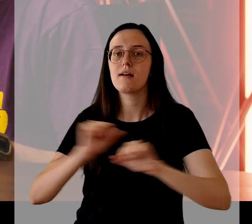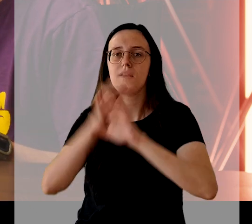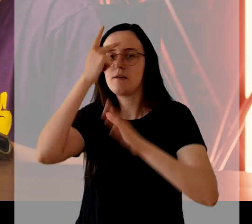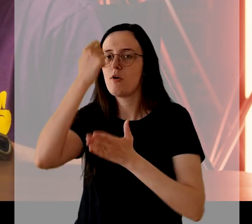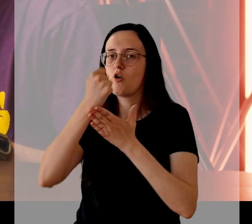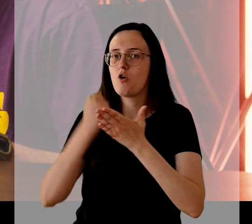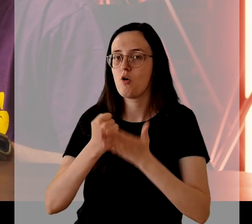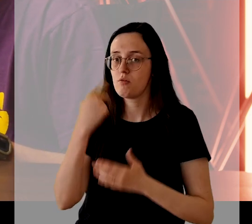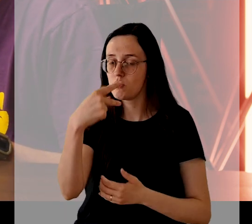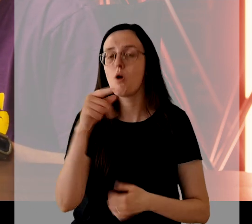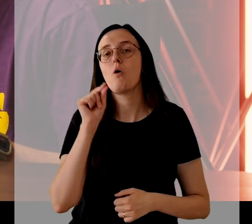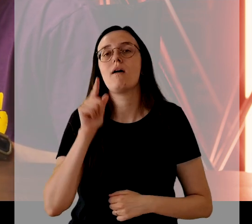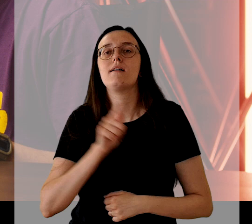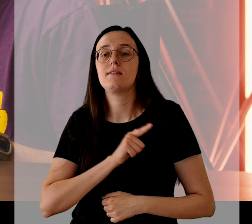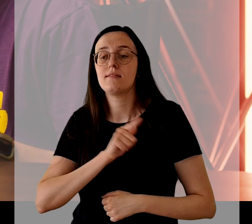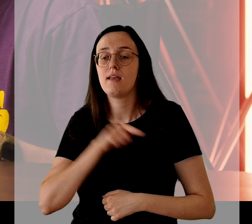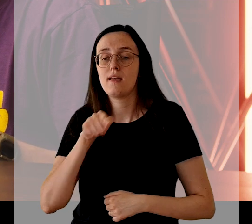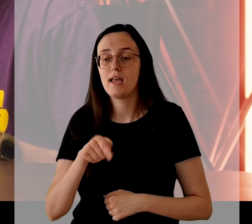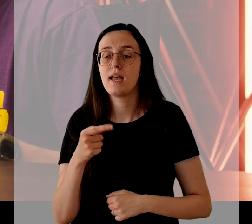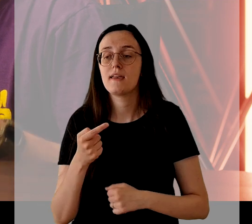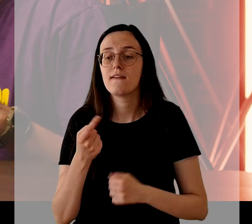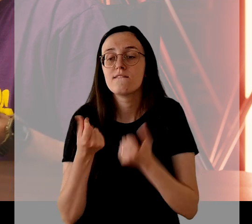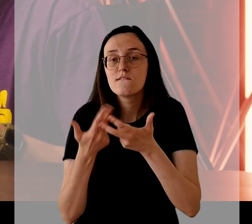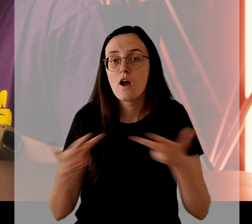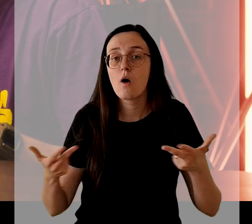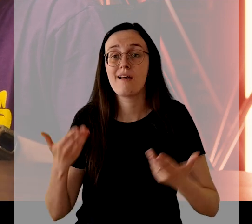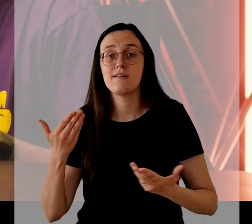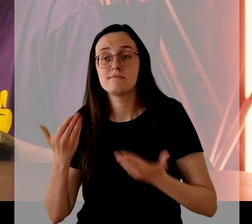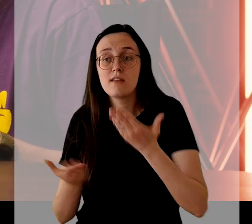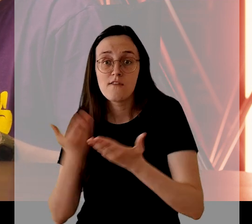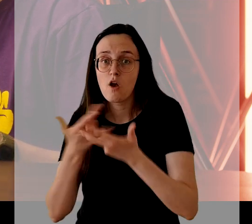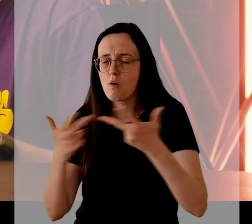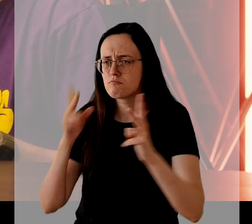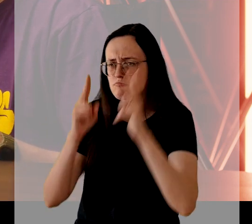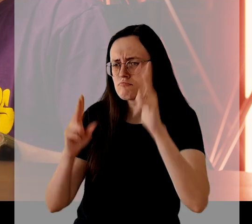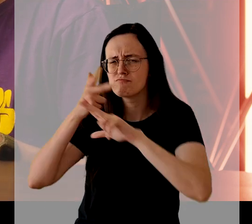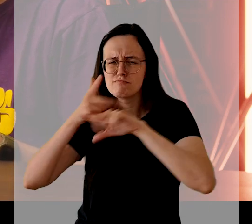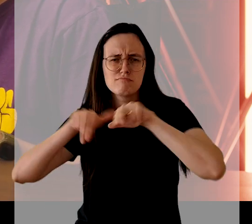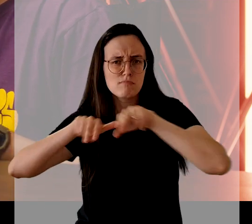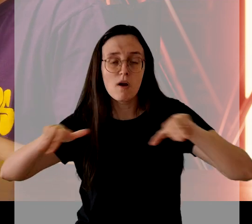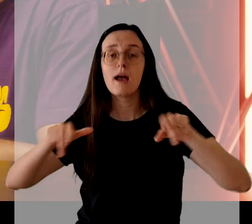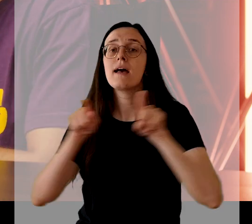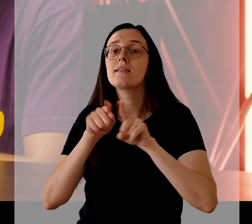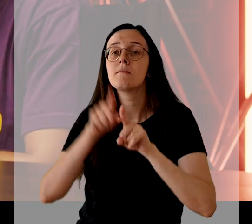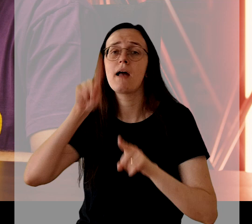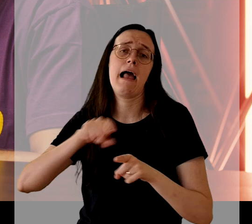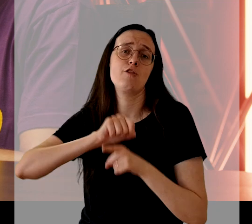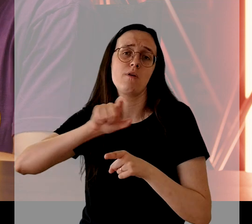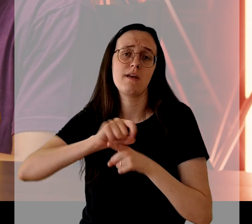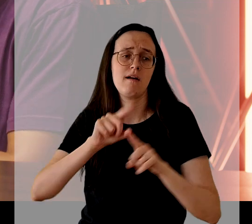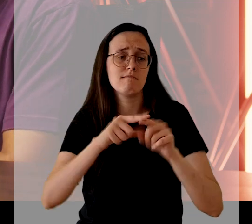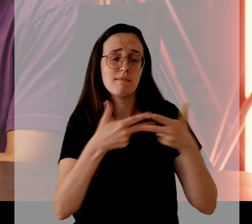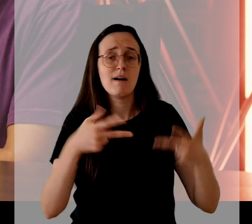deixar isso claro para quem está te contratando também, de que existe o valor do seu serviço que você vai prestar e o valor do que vai